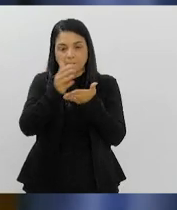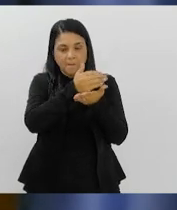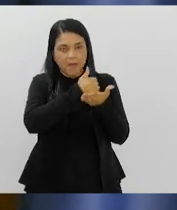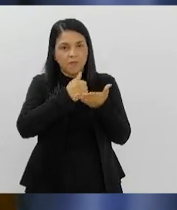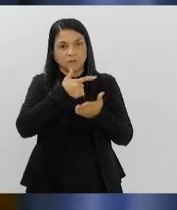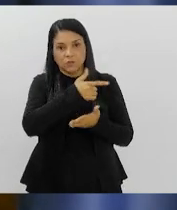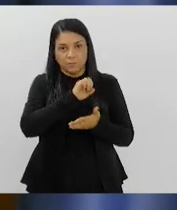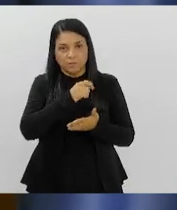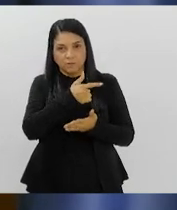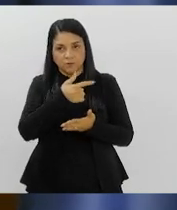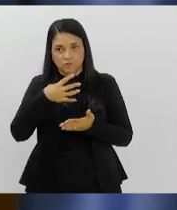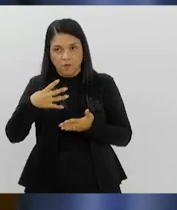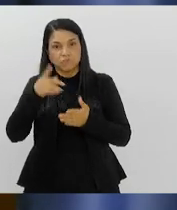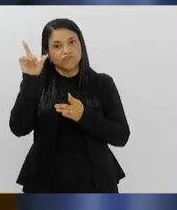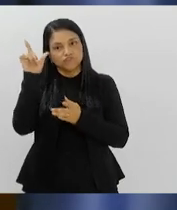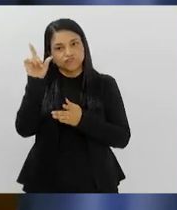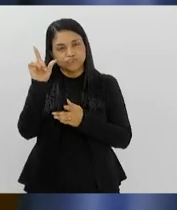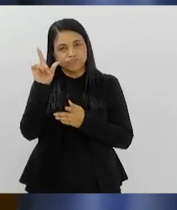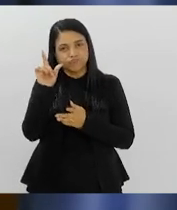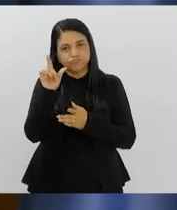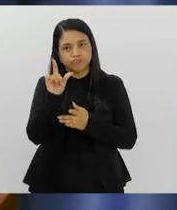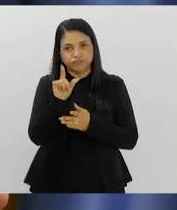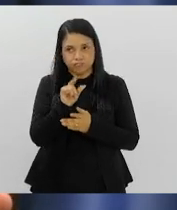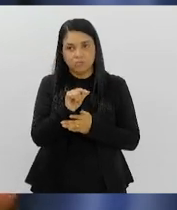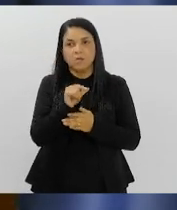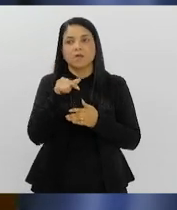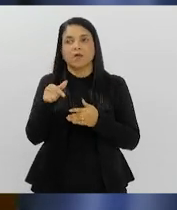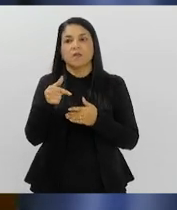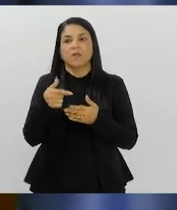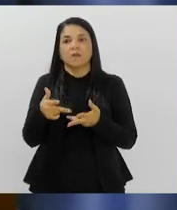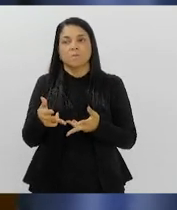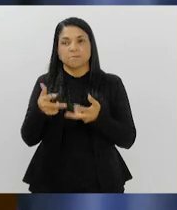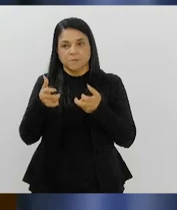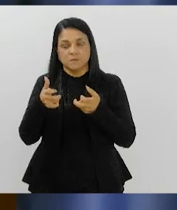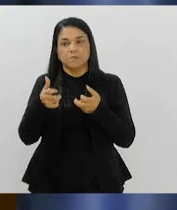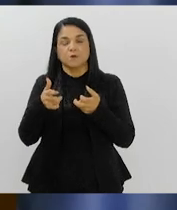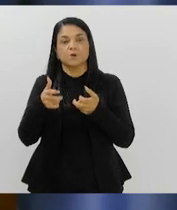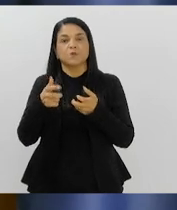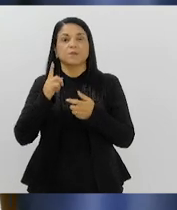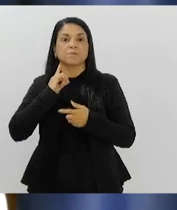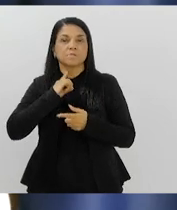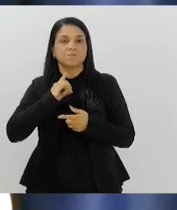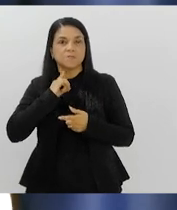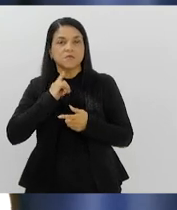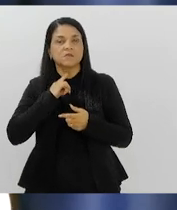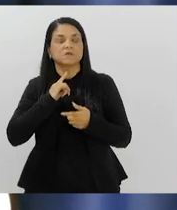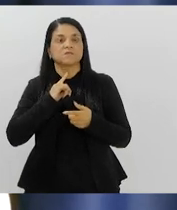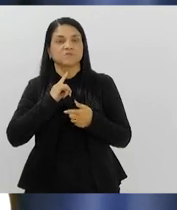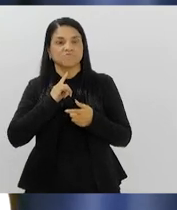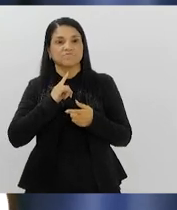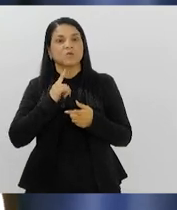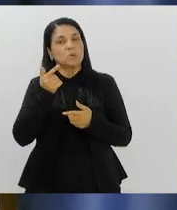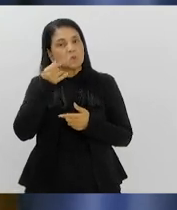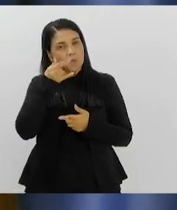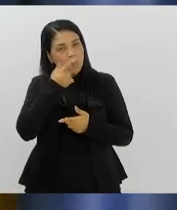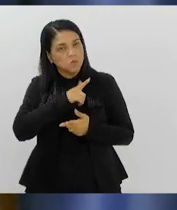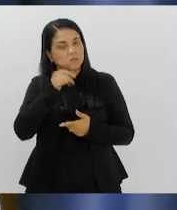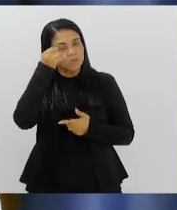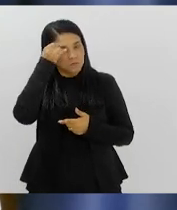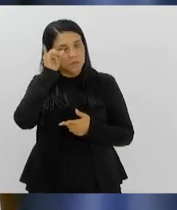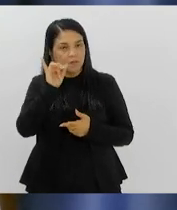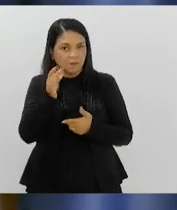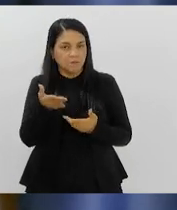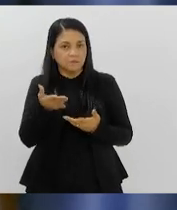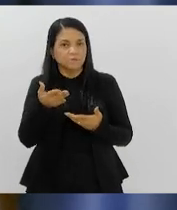e realmente acho que a gente viu, com, né, até de exemplo próprio de Minas Gerais, que muitos deles puderam ser evitados, porque agora